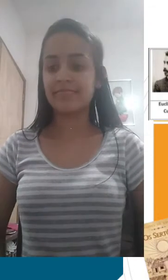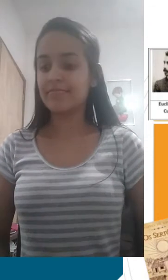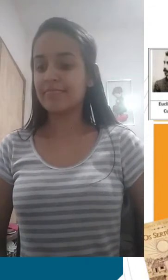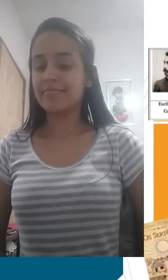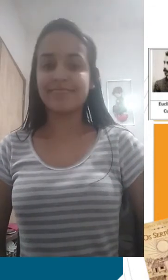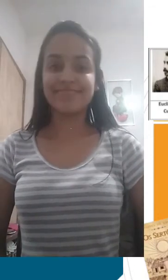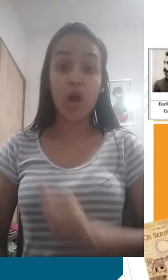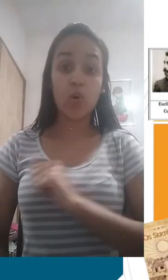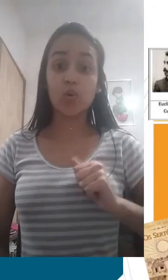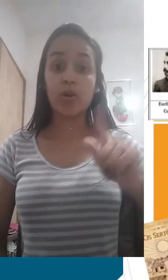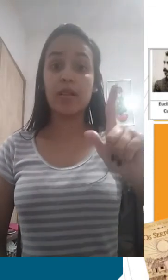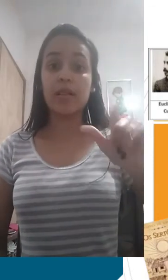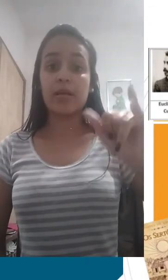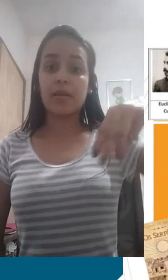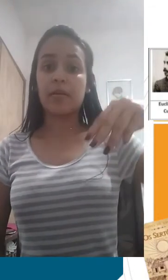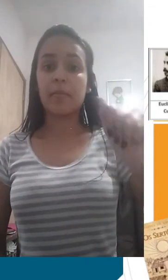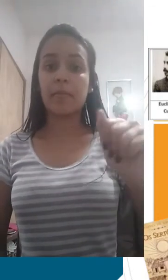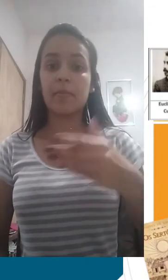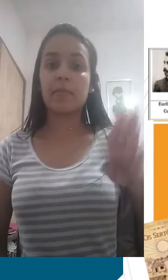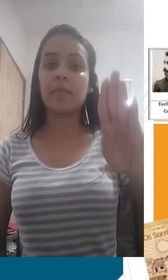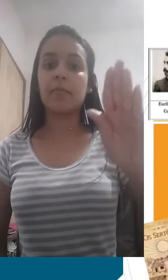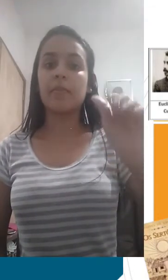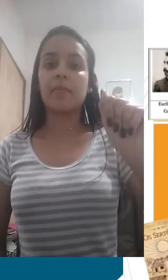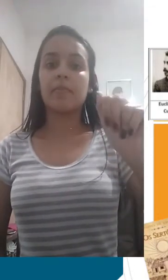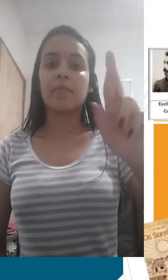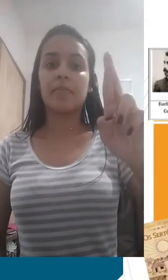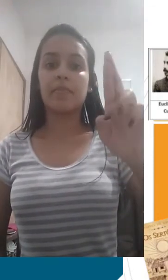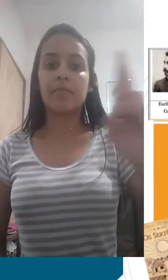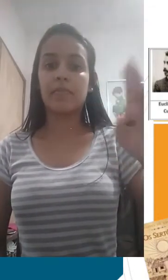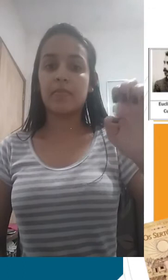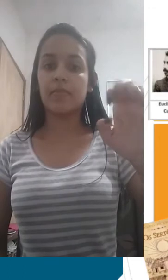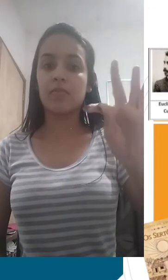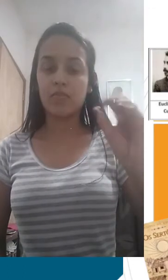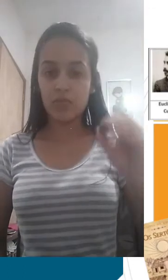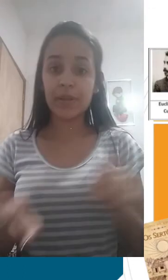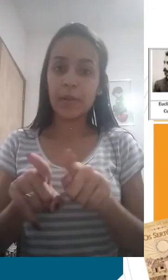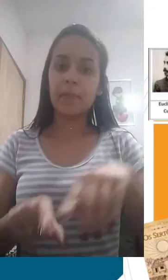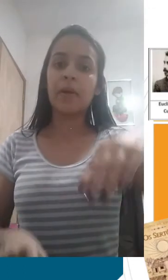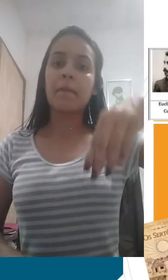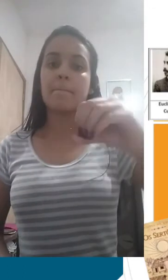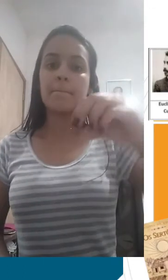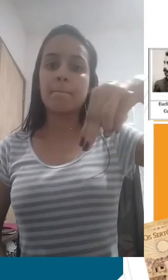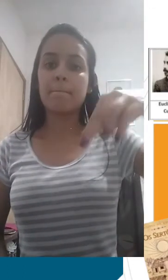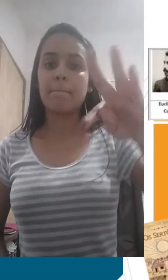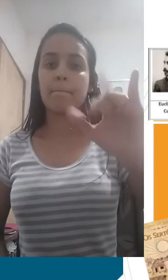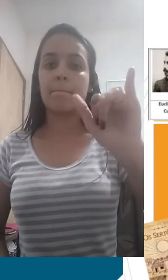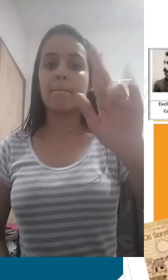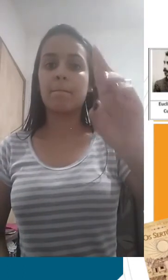Barreto, Graça Aranha e Monteiro Lobato mostraram, em prosa, um Brasil